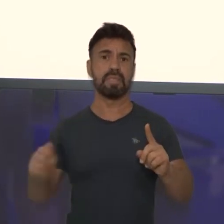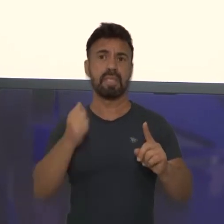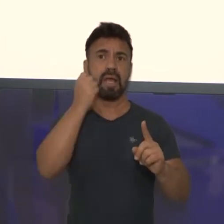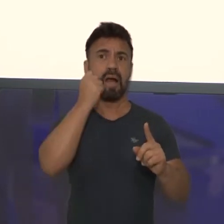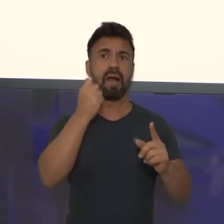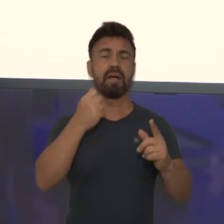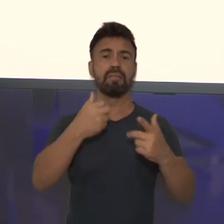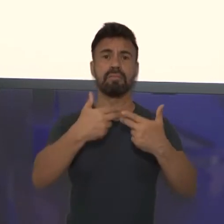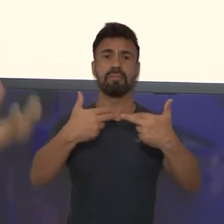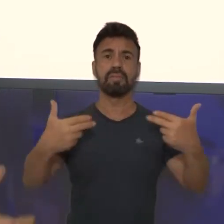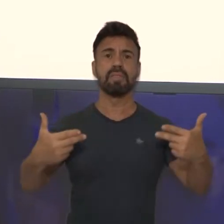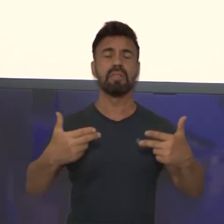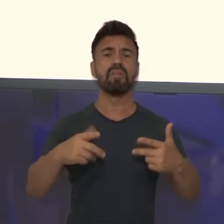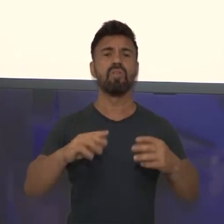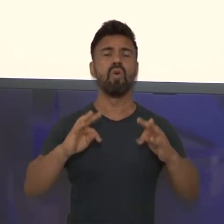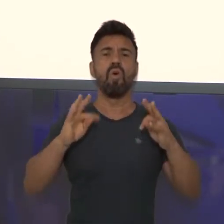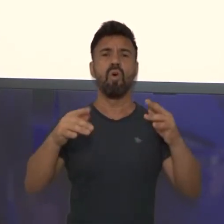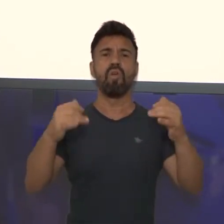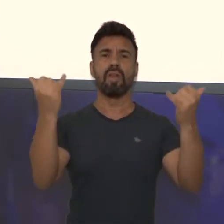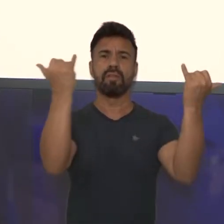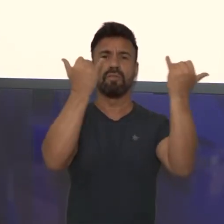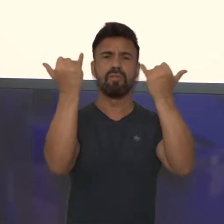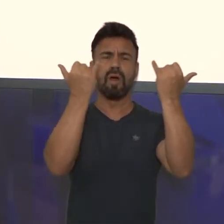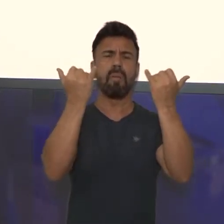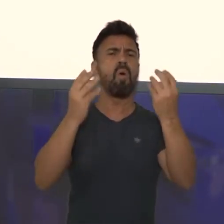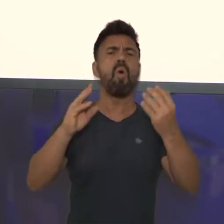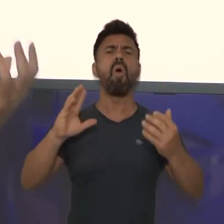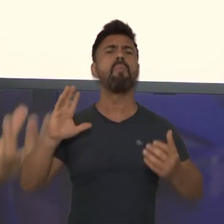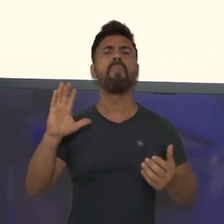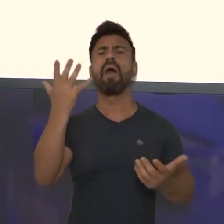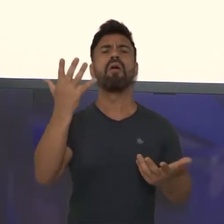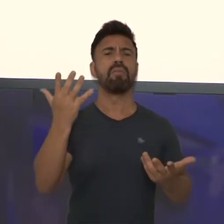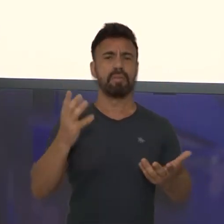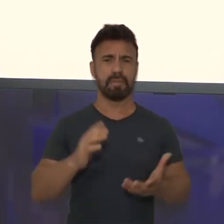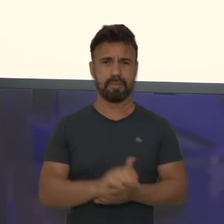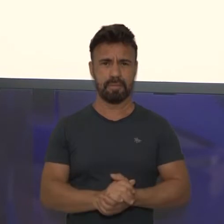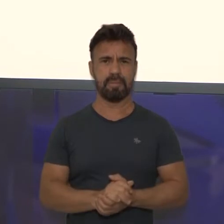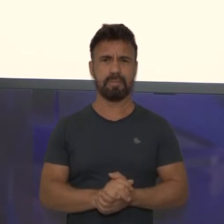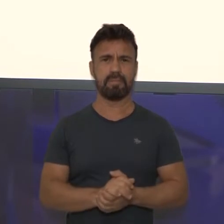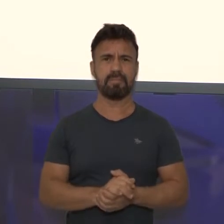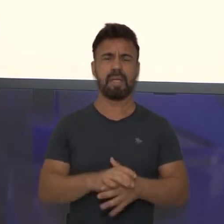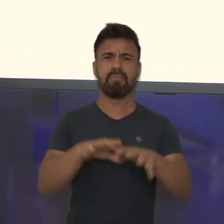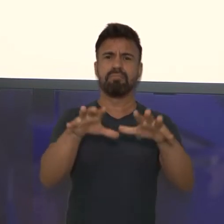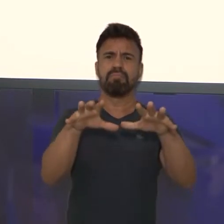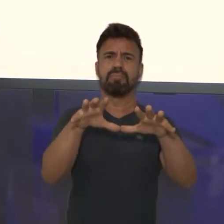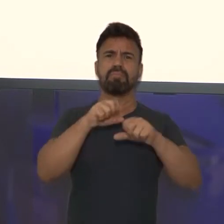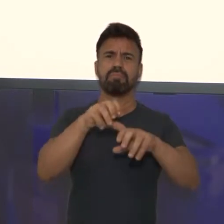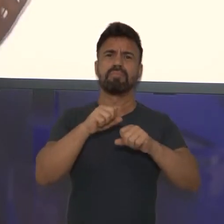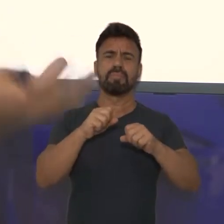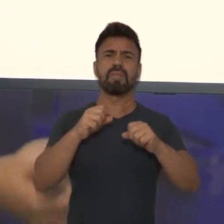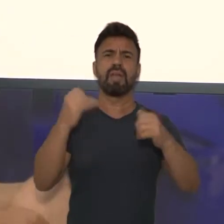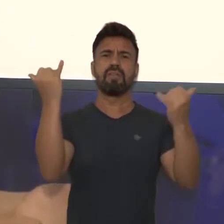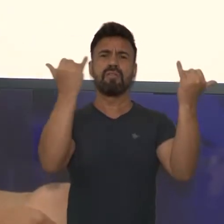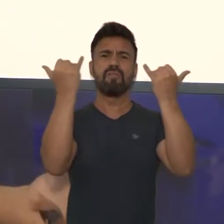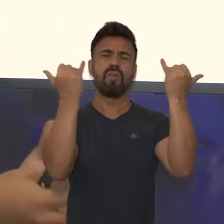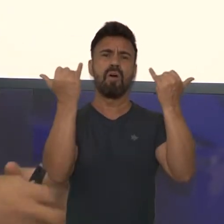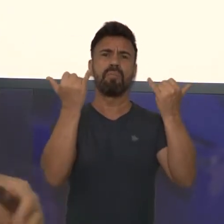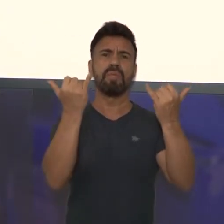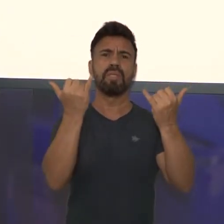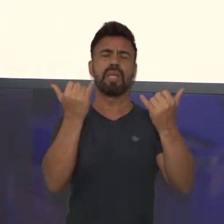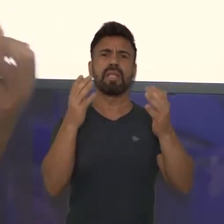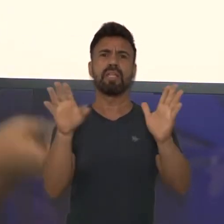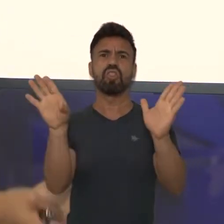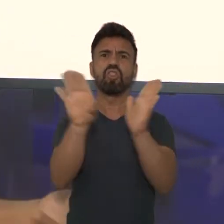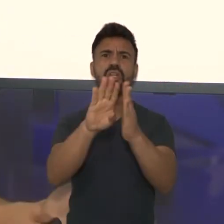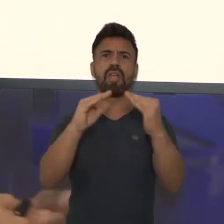como toda a informação, como acontece para captar toda aquela informação e fazer com que essa informação chegue